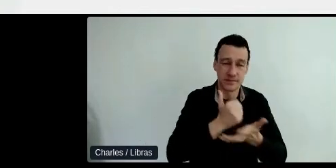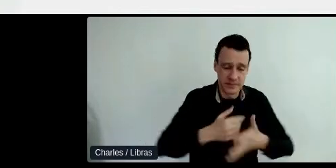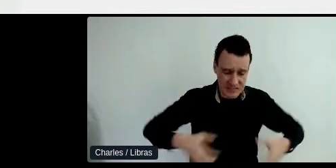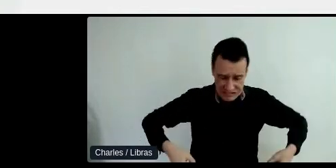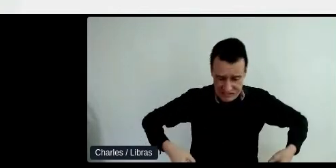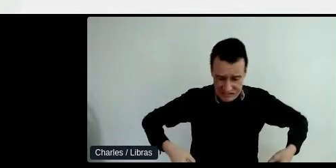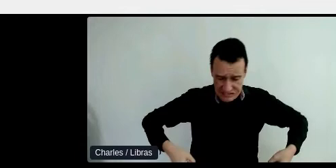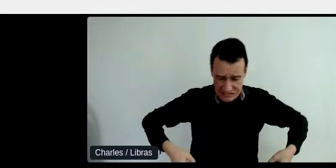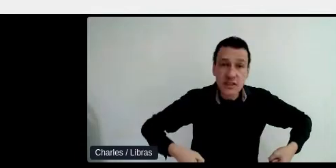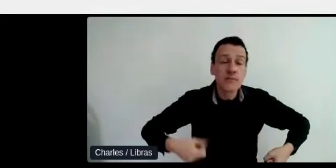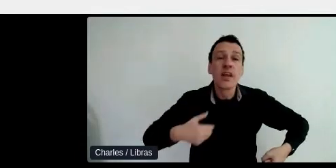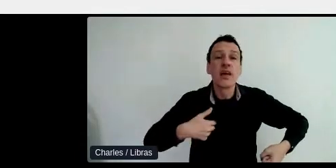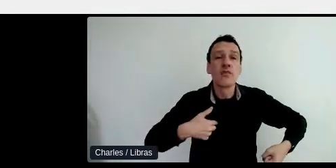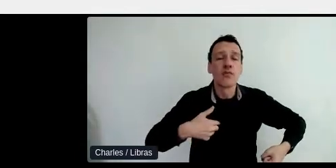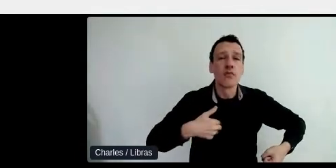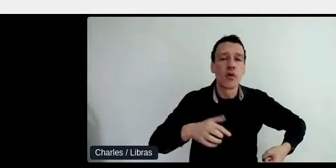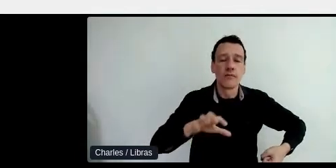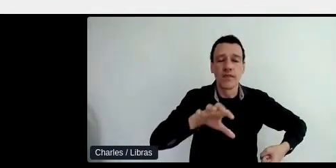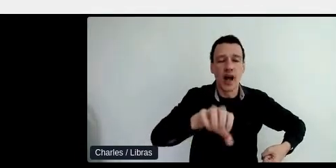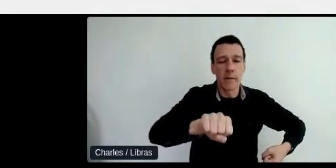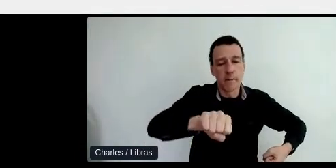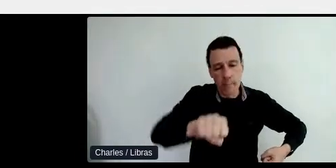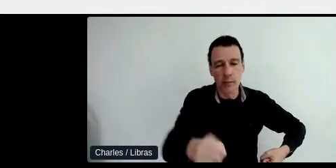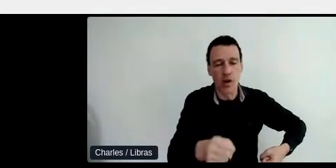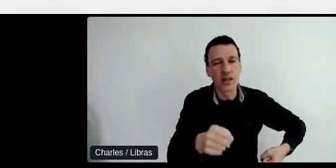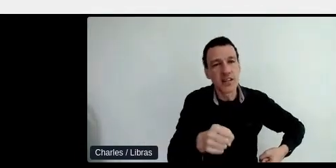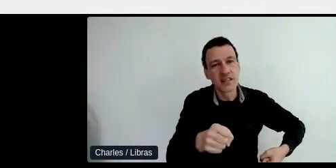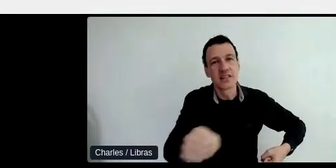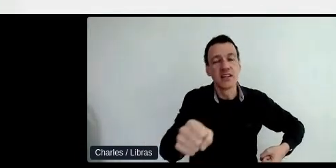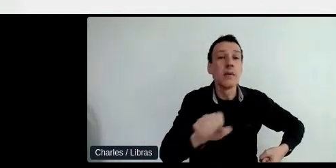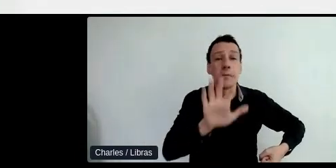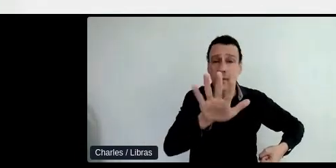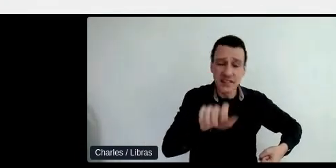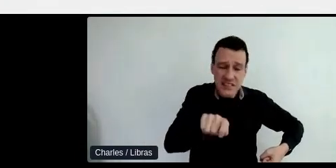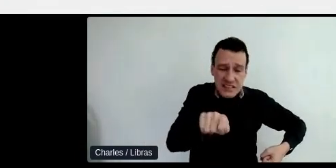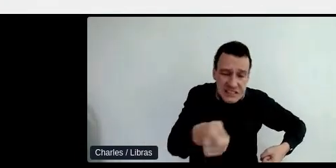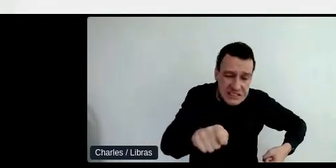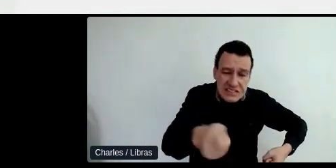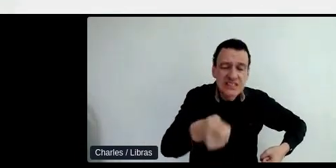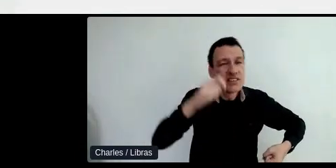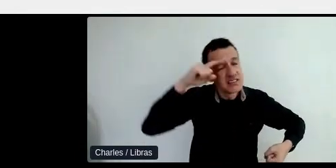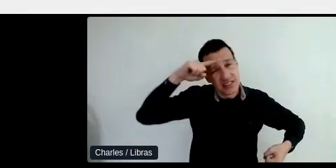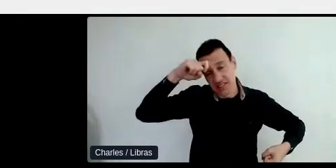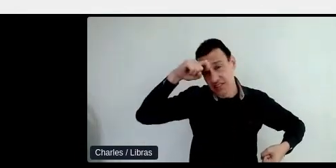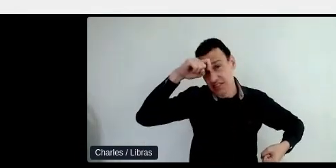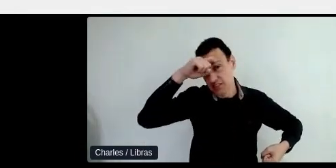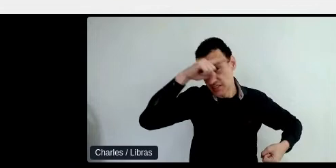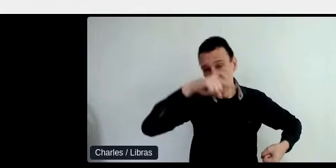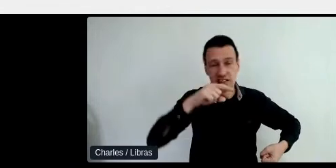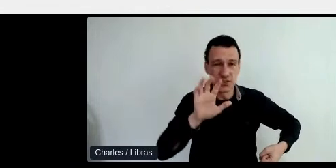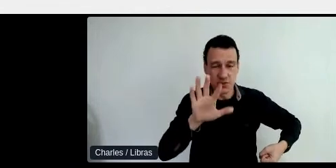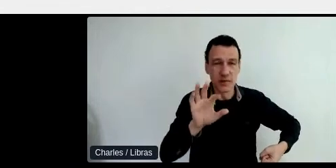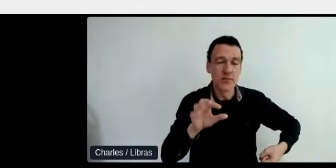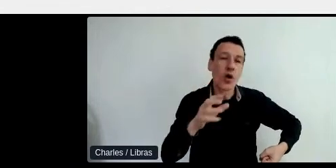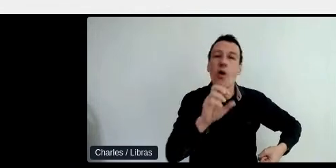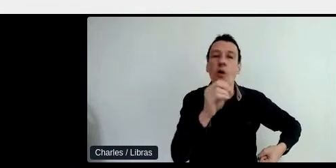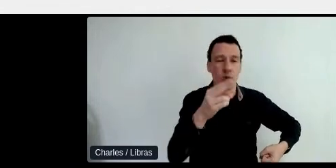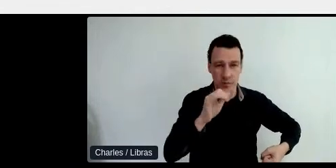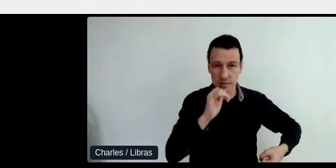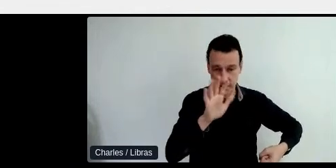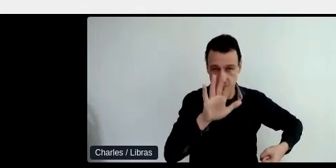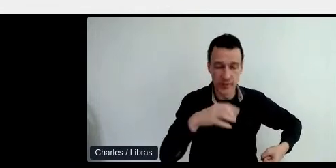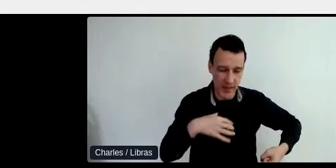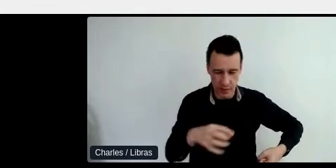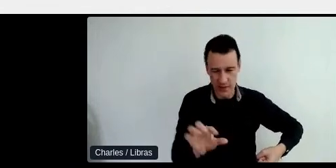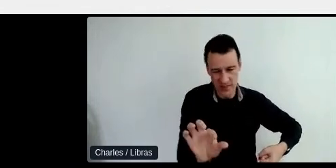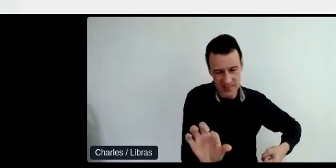uma porta onde a fechadura é difícil de ser aberta, ela é daquelas, uma bolinha que você tem que fazer força para poder